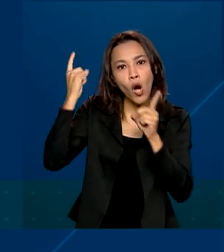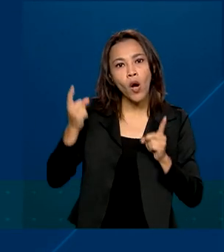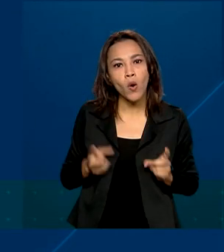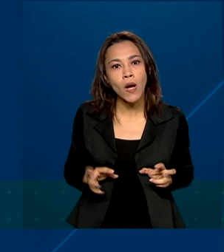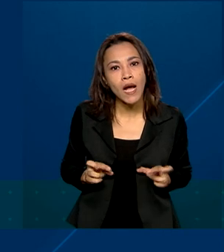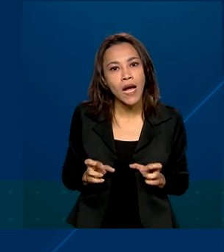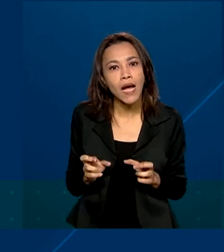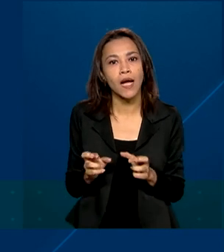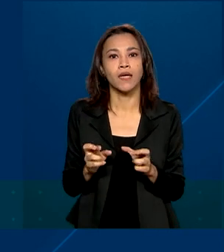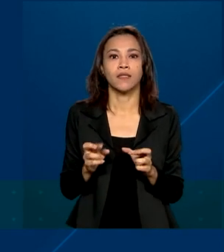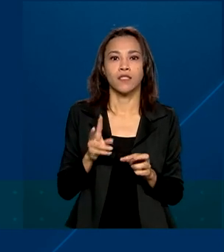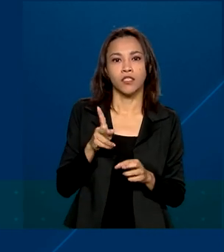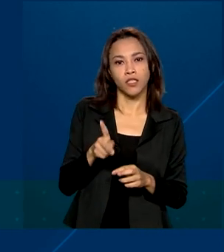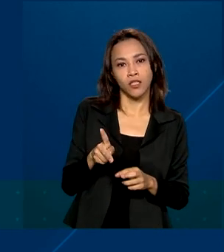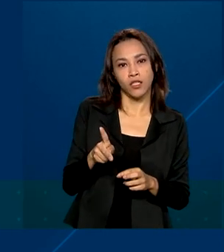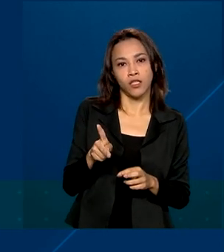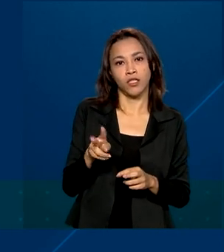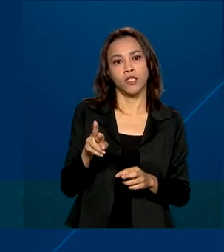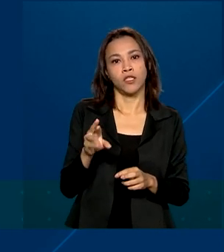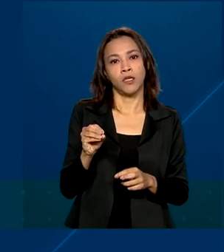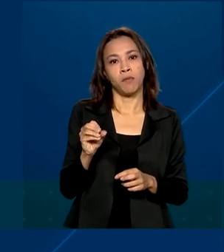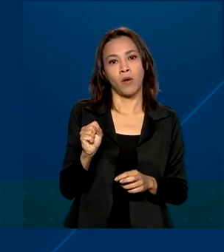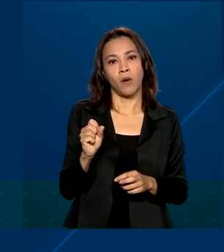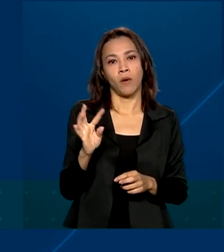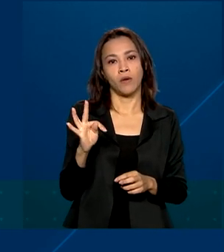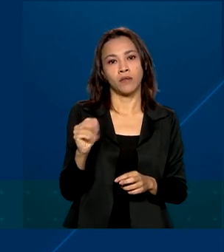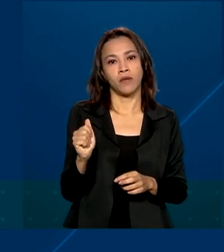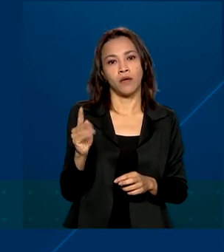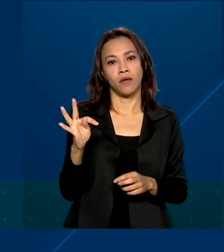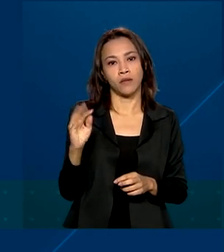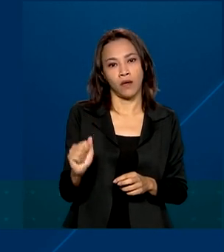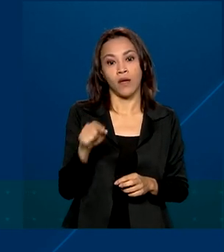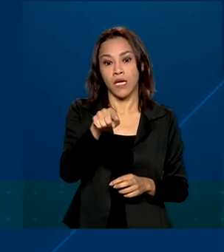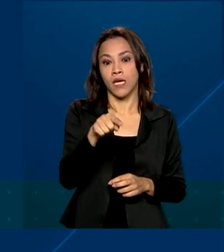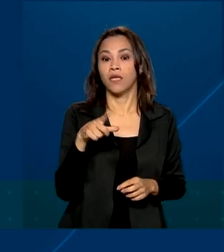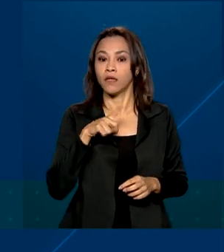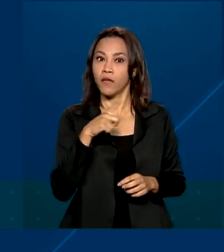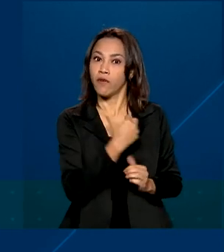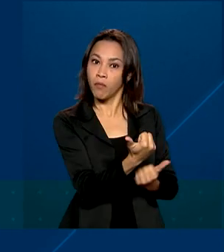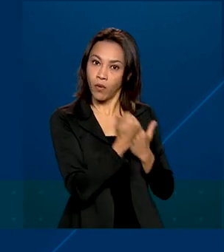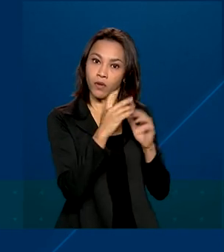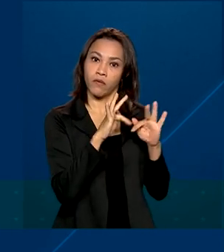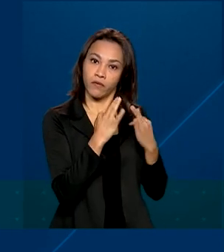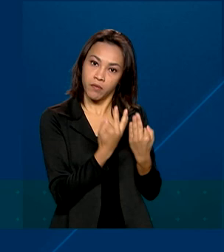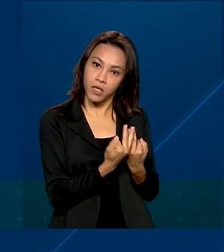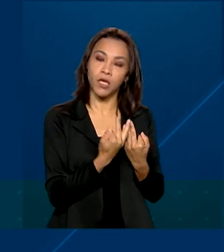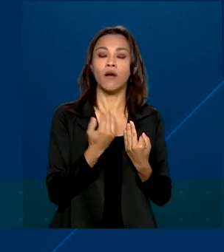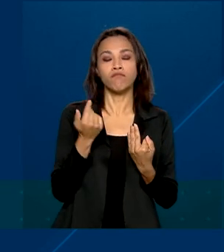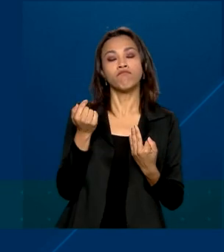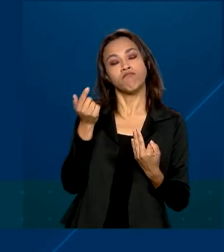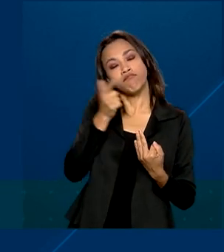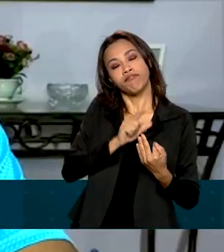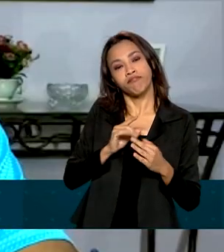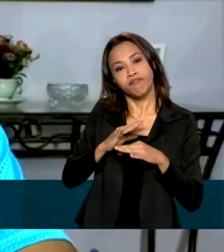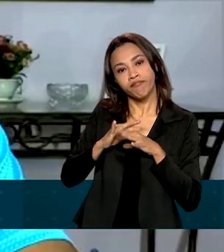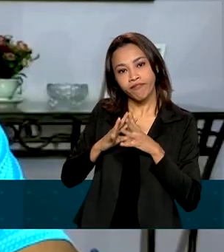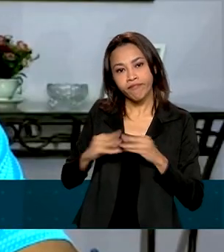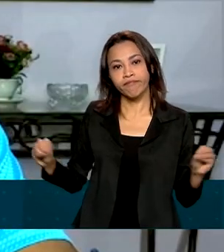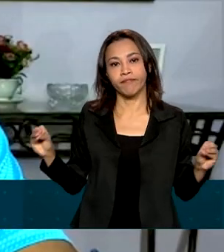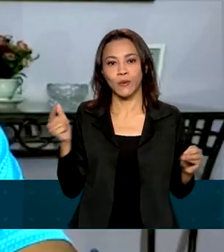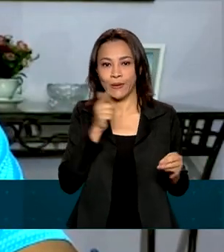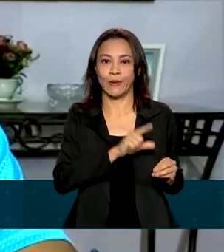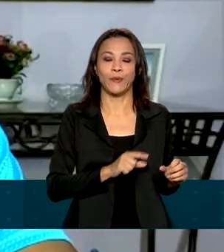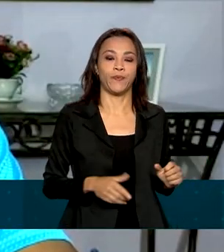de próstata ele acredita que o diagnóstico precoce e o apoio da família aumentarão suas chances de cura